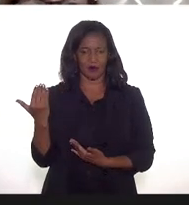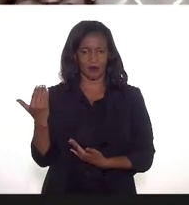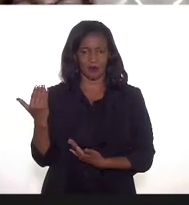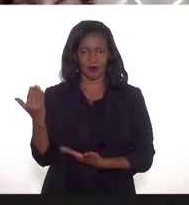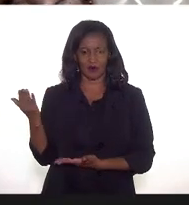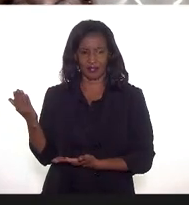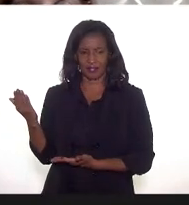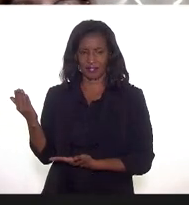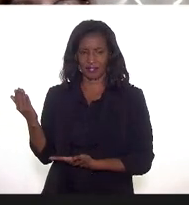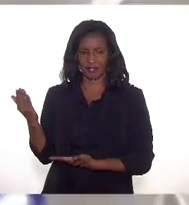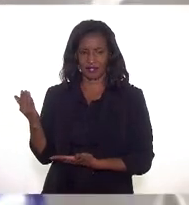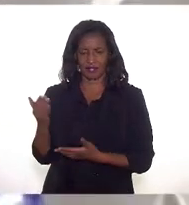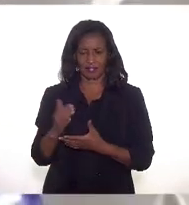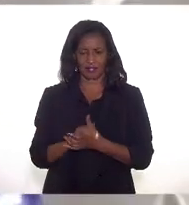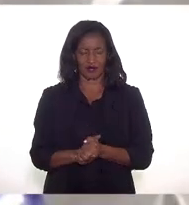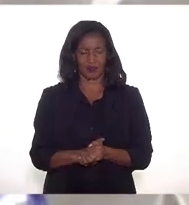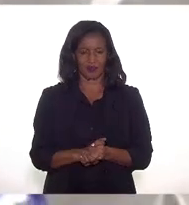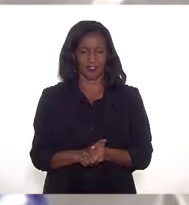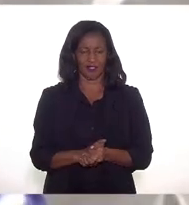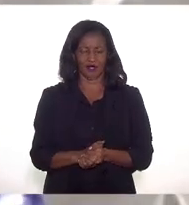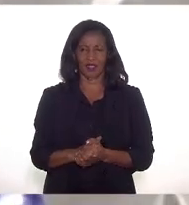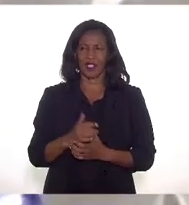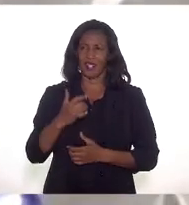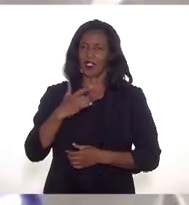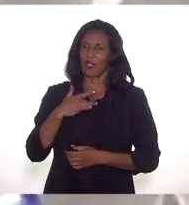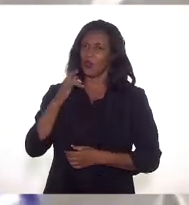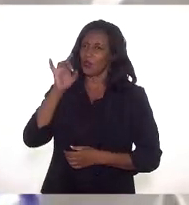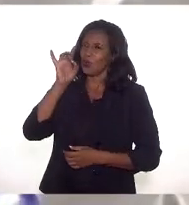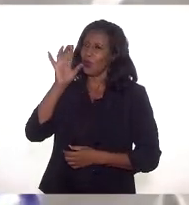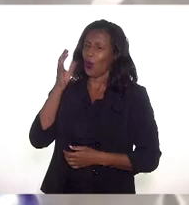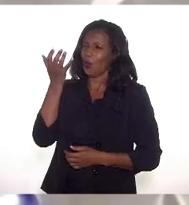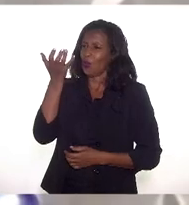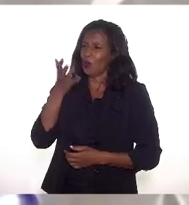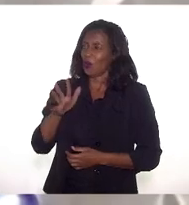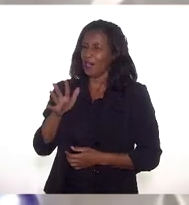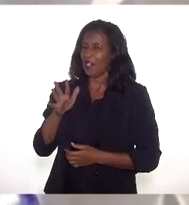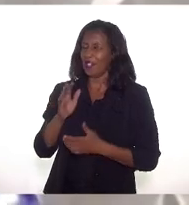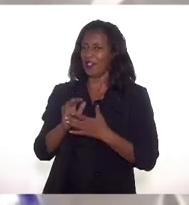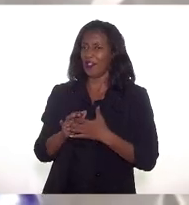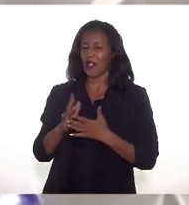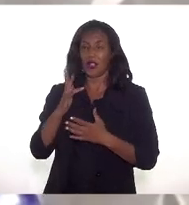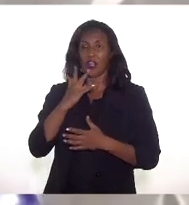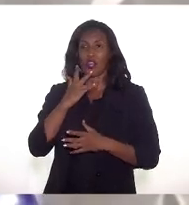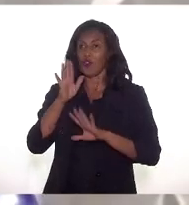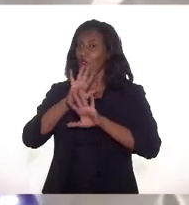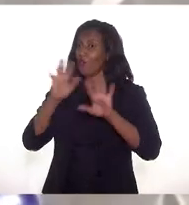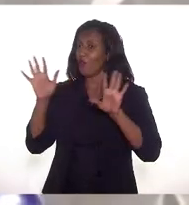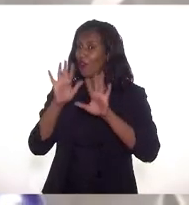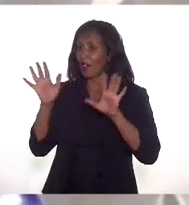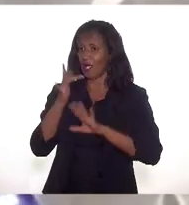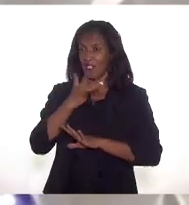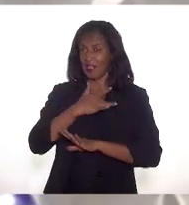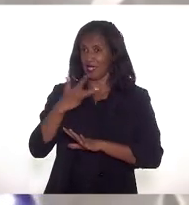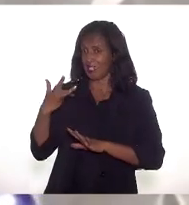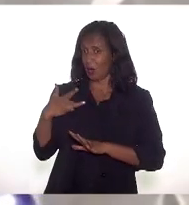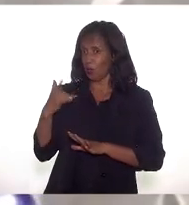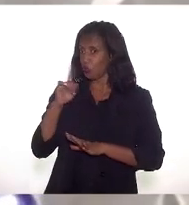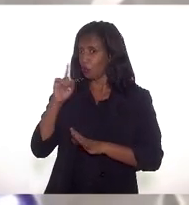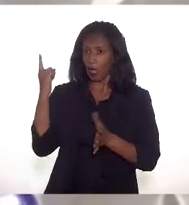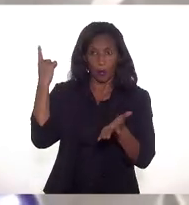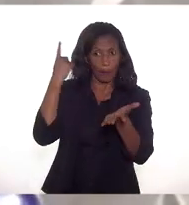Eu só não quero polemizar, mas eu não disse que a saúde não estava no